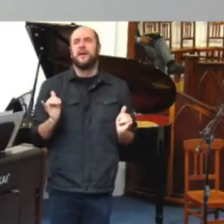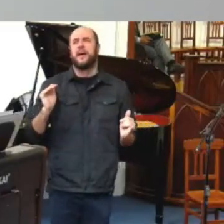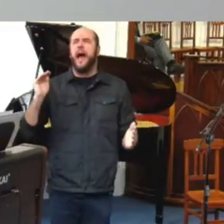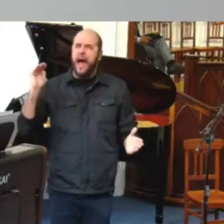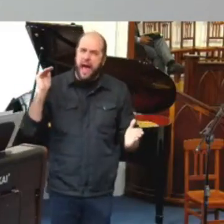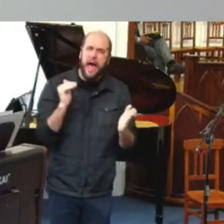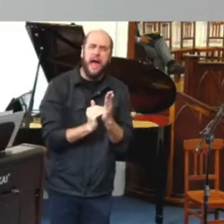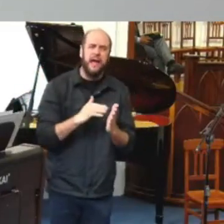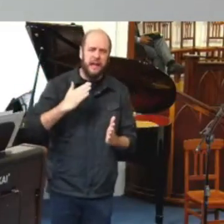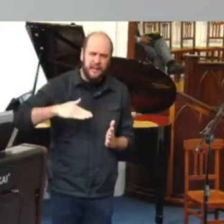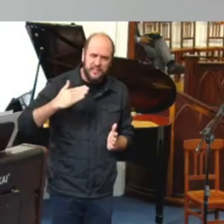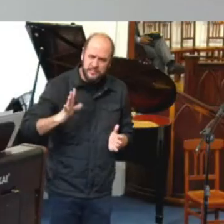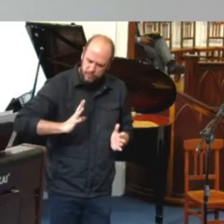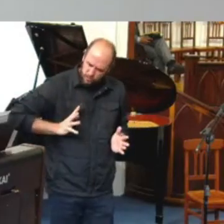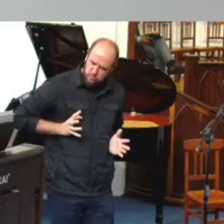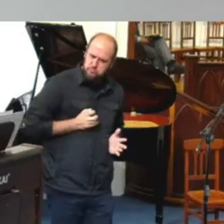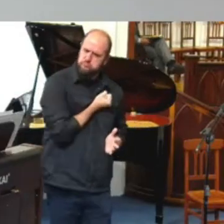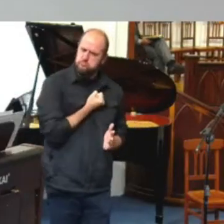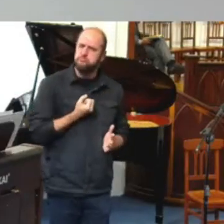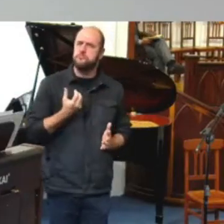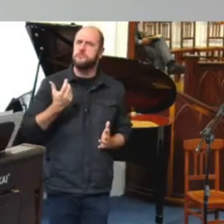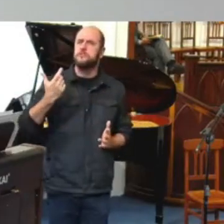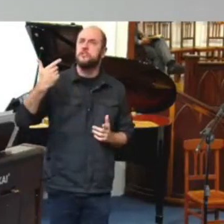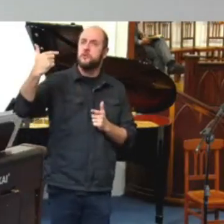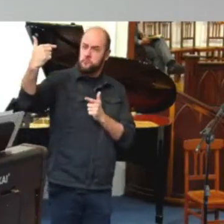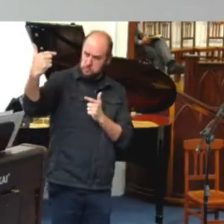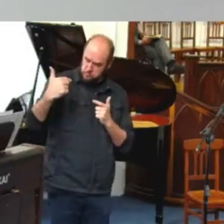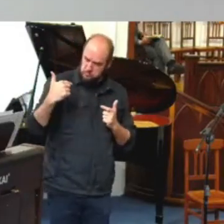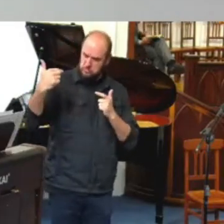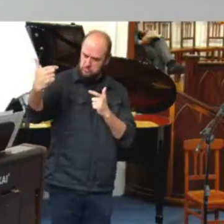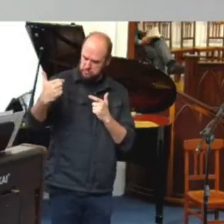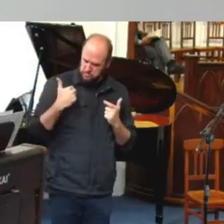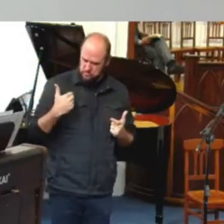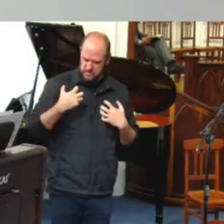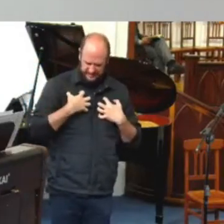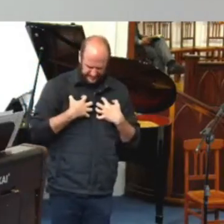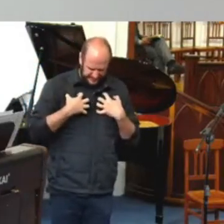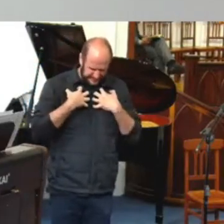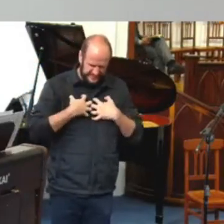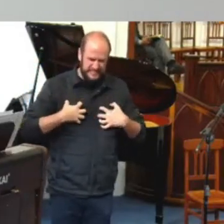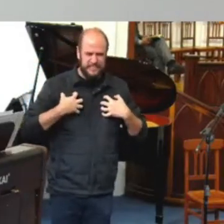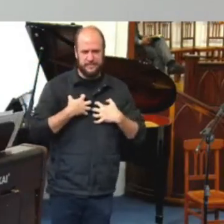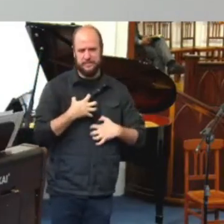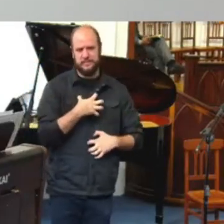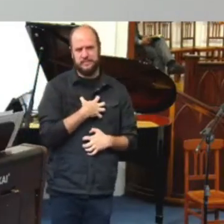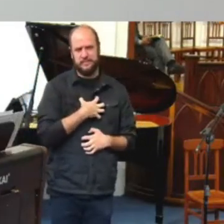sentir que a tua ira e o teu furor não sai de mim?